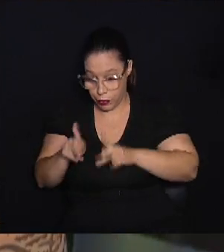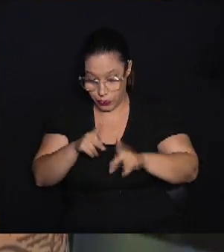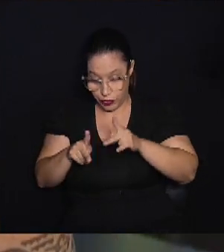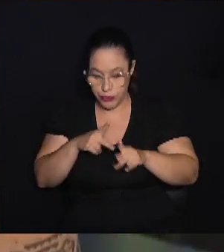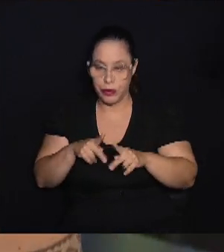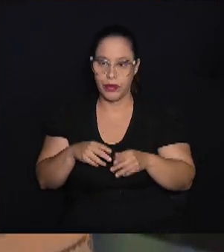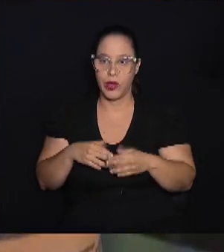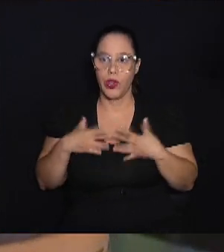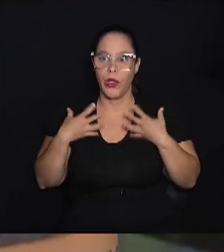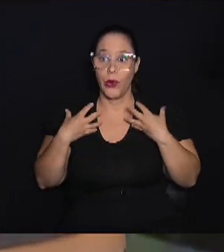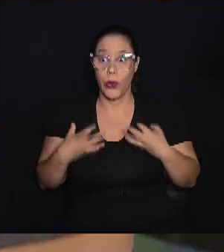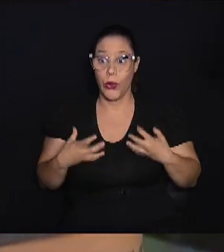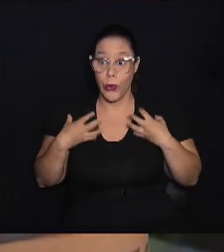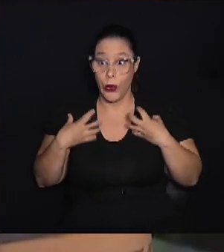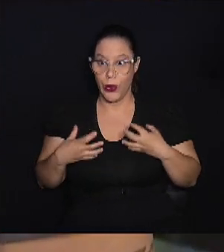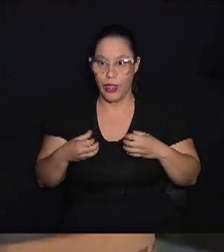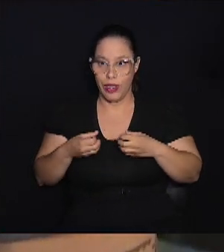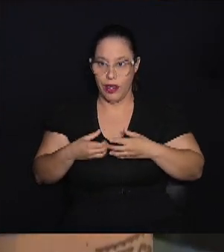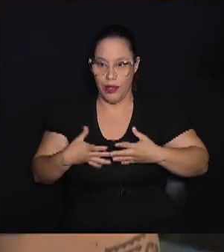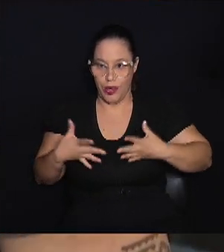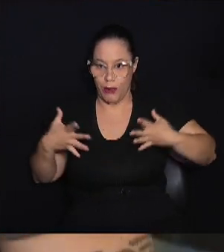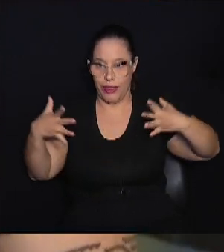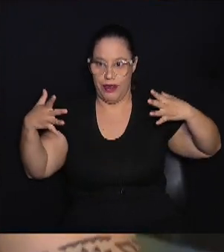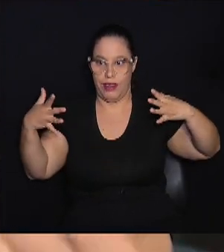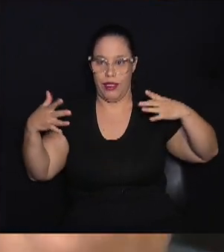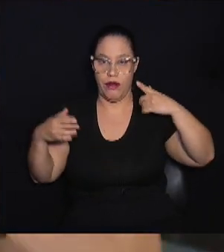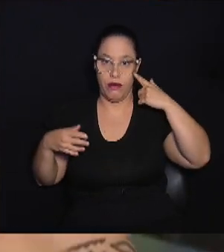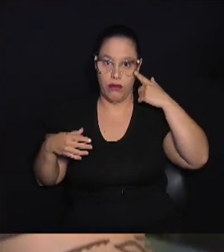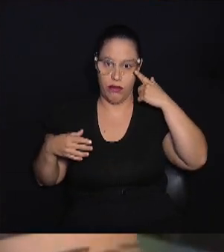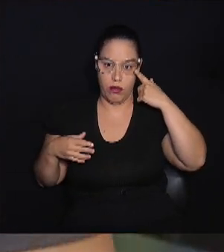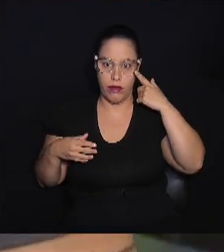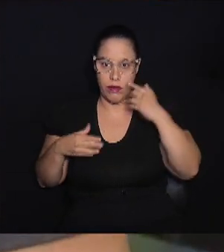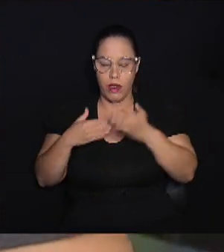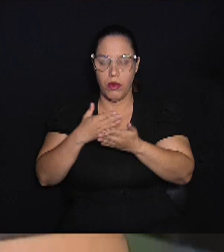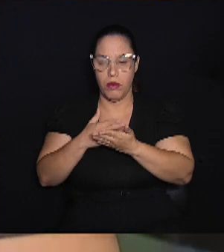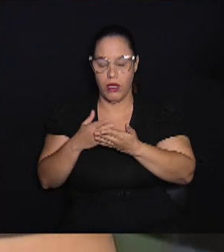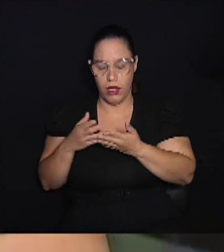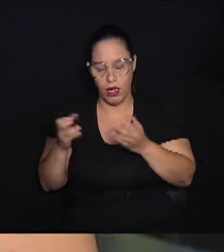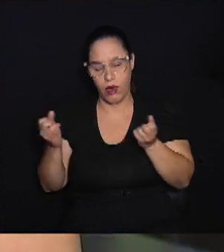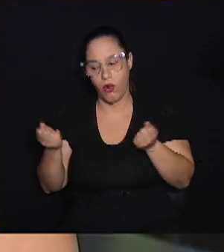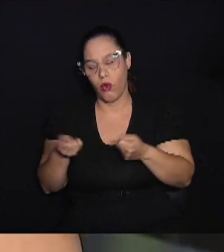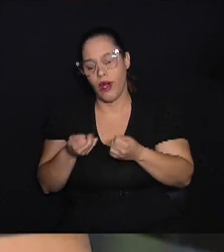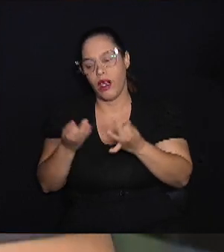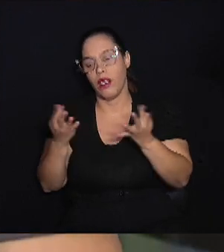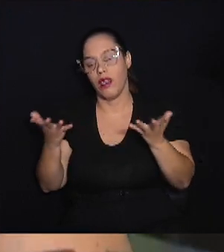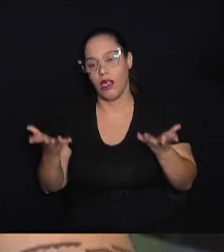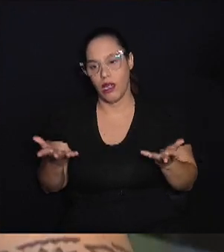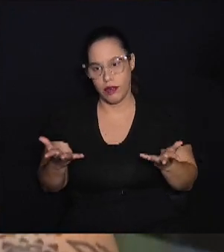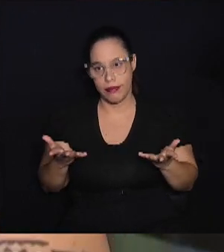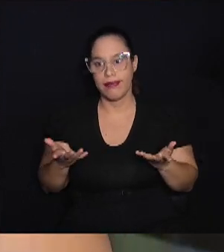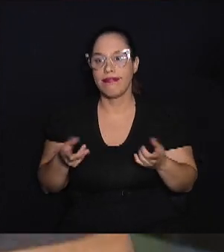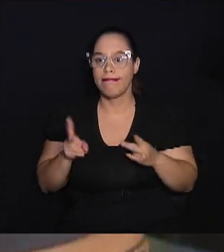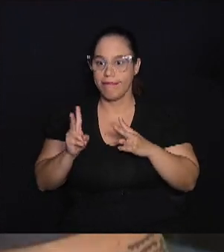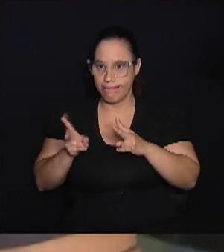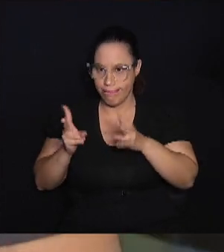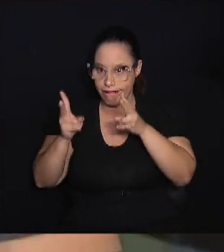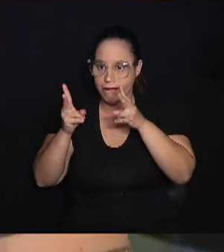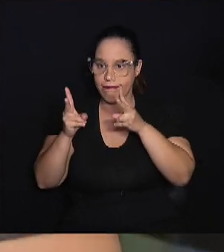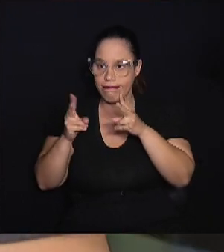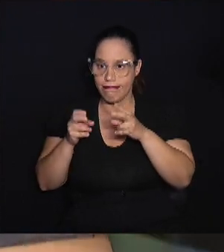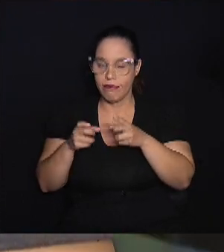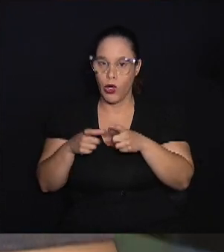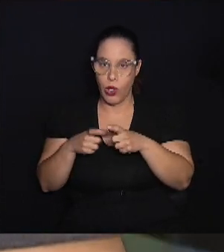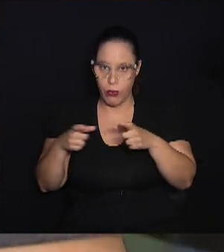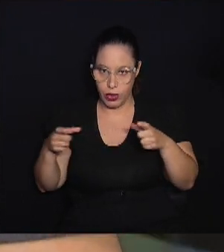grande desse público aumentar e para manter a qualidade no atendimento nosso, a gente sempre costuma aumentar o nosso